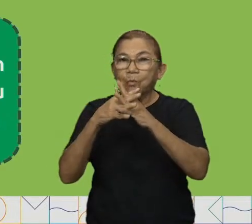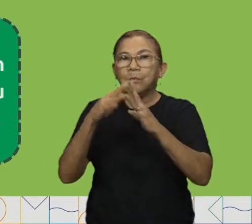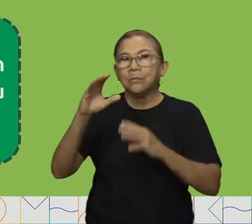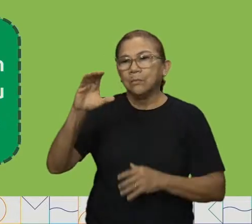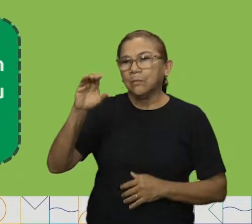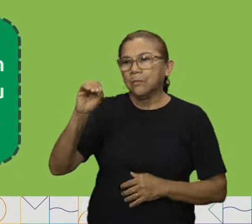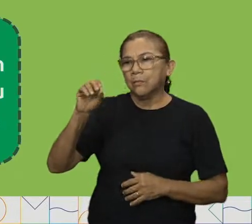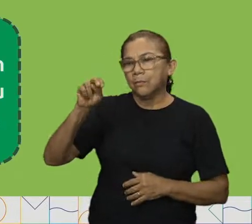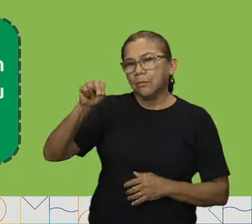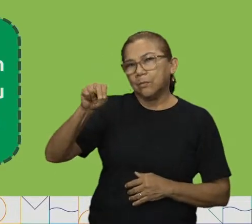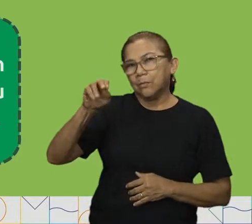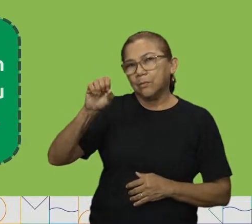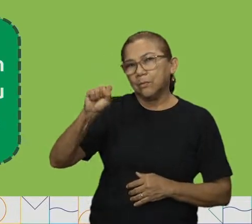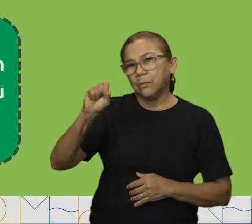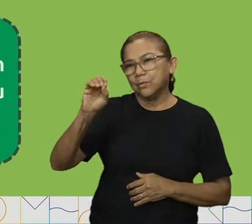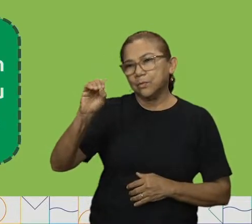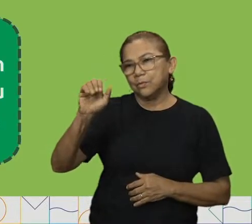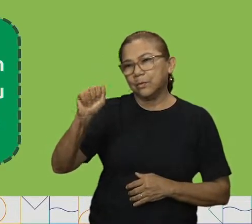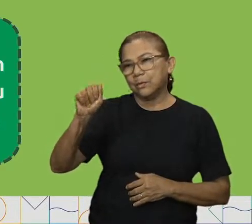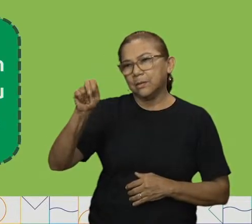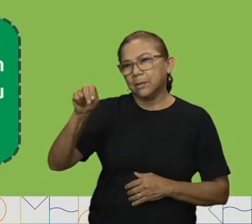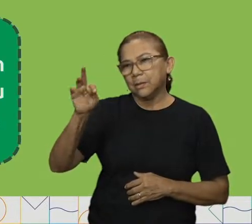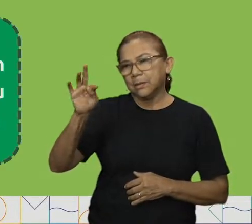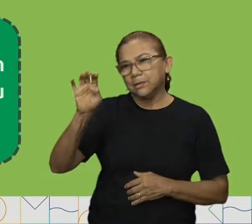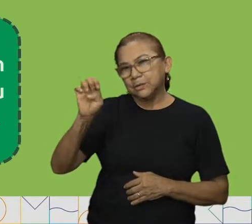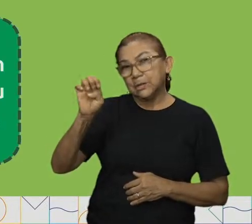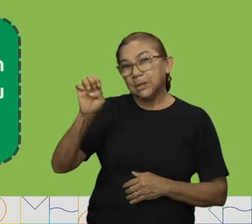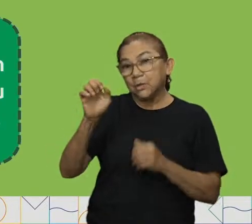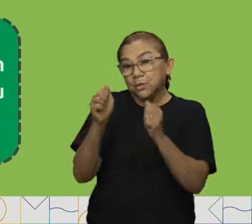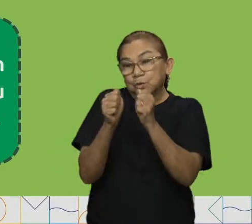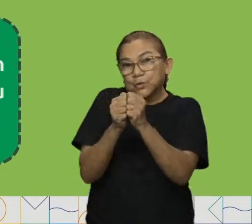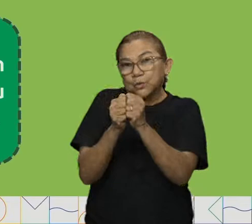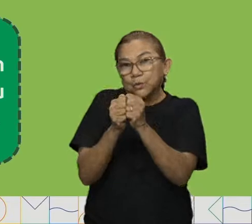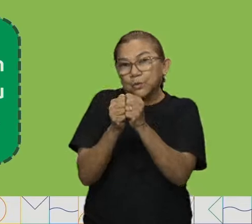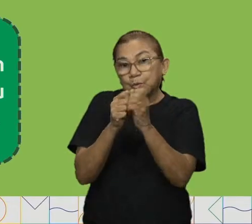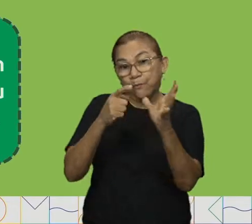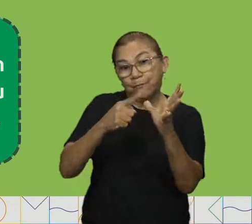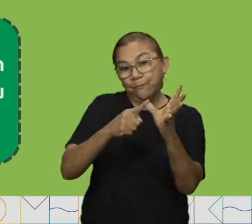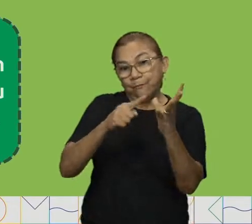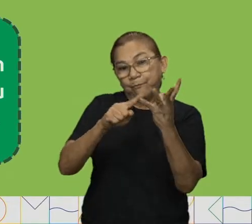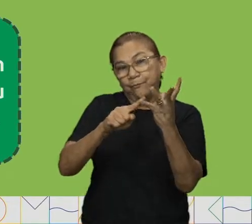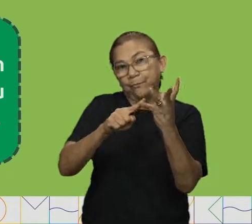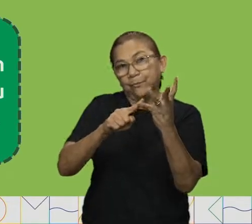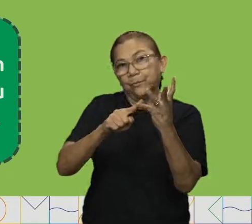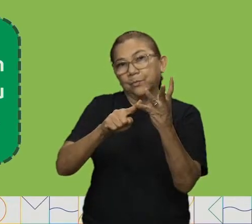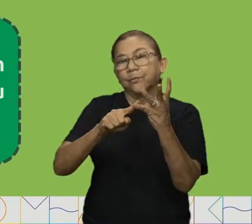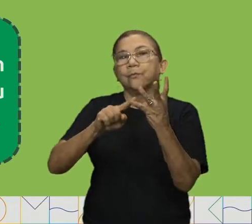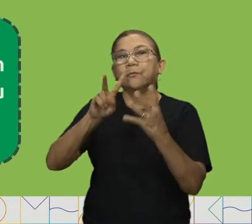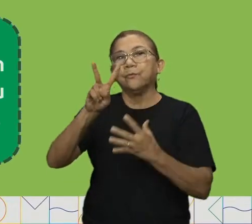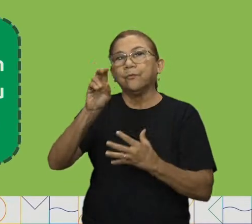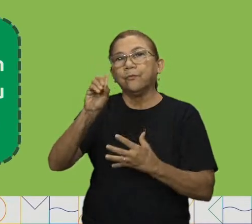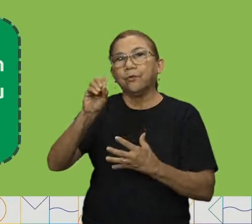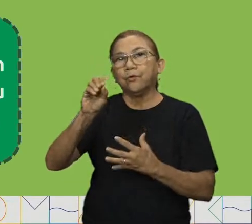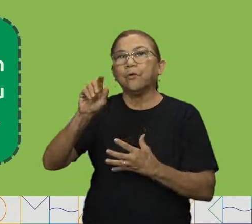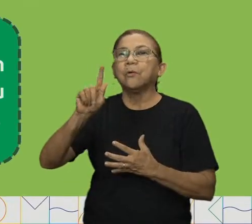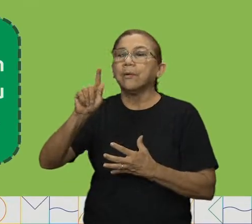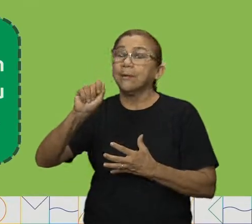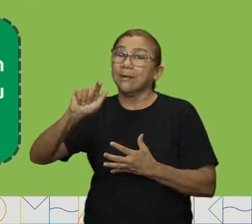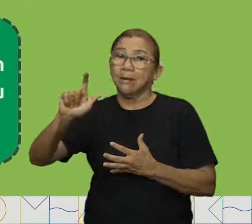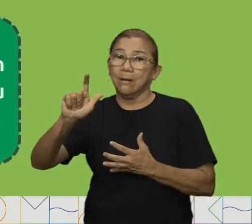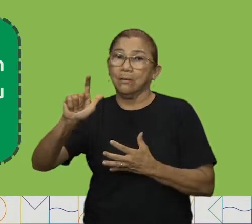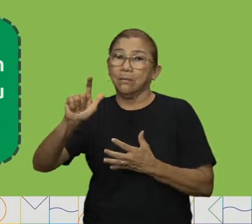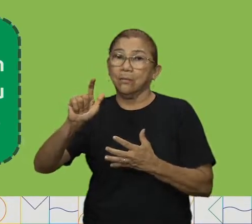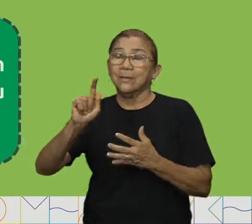me dizendo aqui. Elas têm que estar acompanhadinhas de vogal. Por quê? Ela é a base da sílaba, ou seja, a vogal é